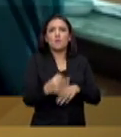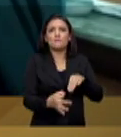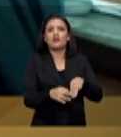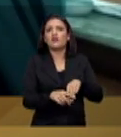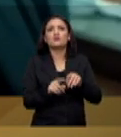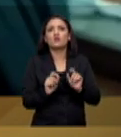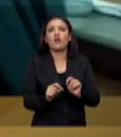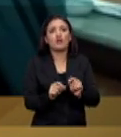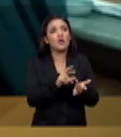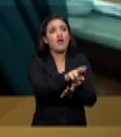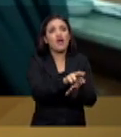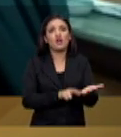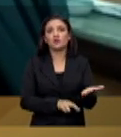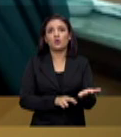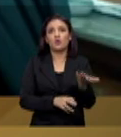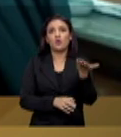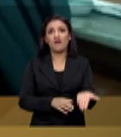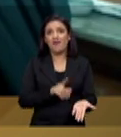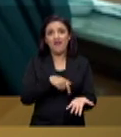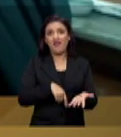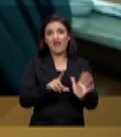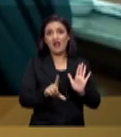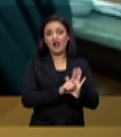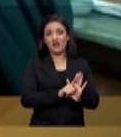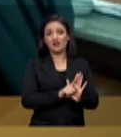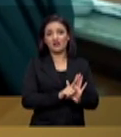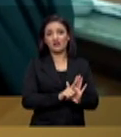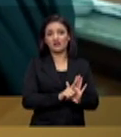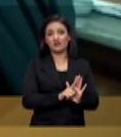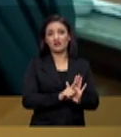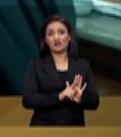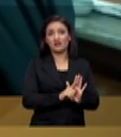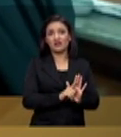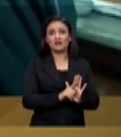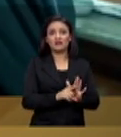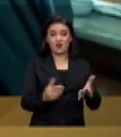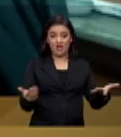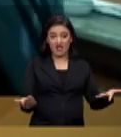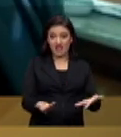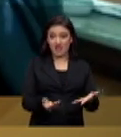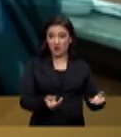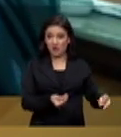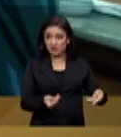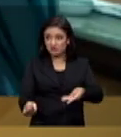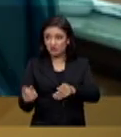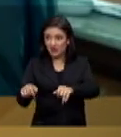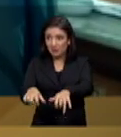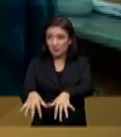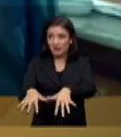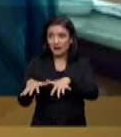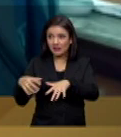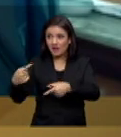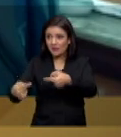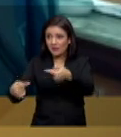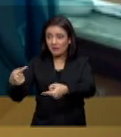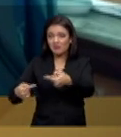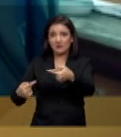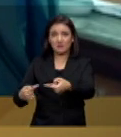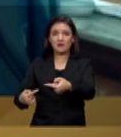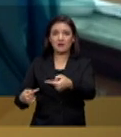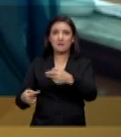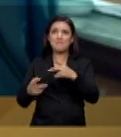Estará esvaziado não só o mandado de segurança, como também a atuação do integrante do órgão.